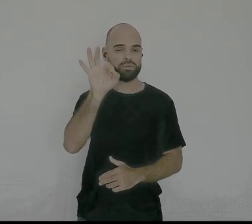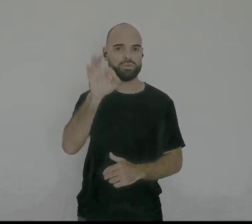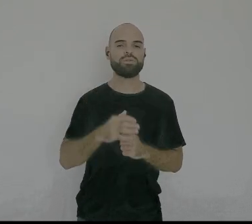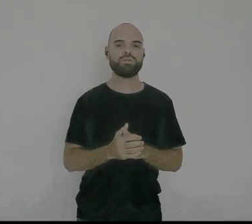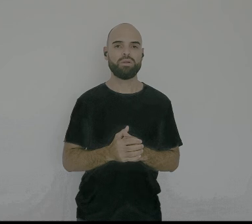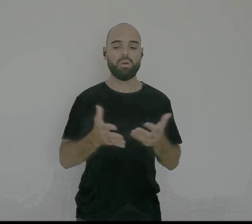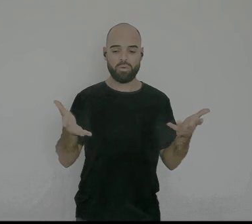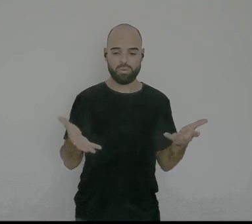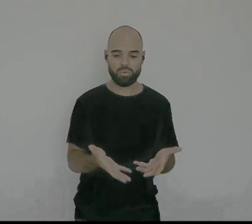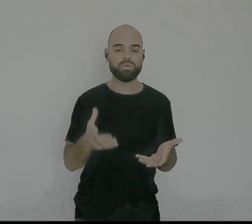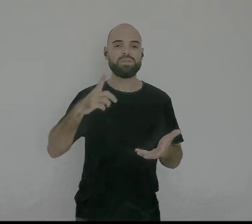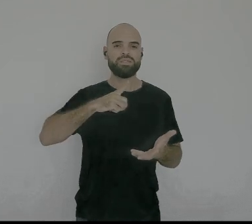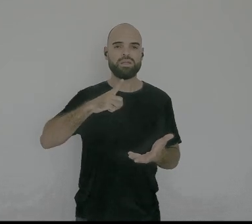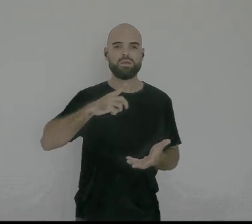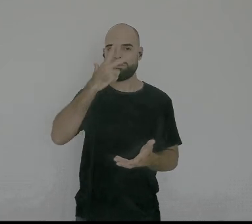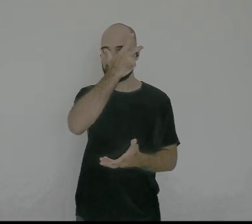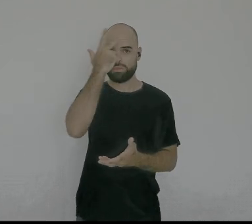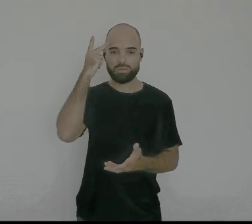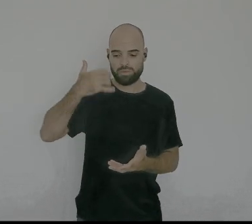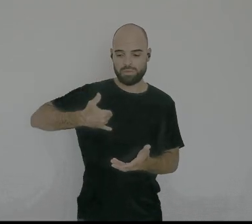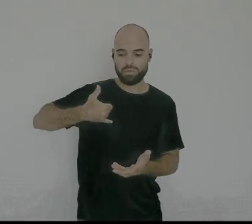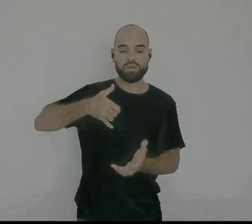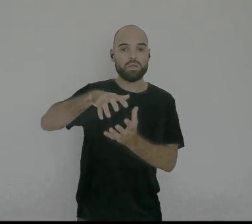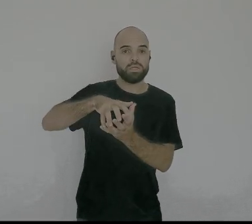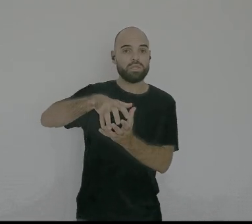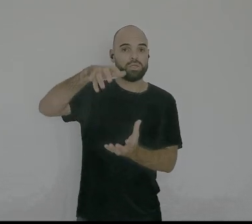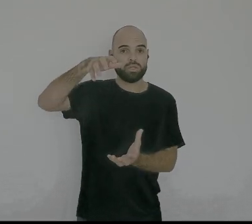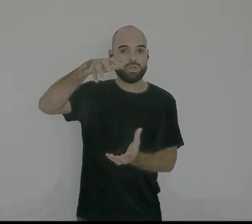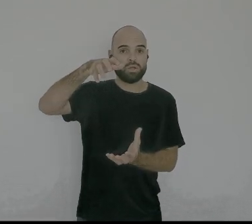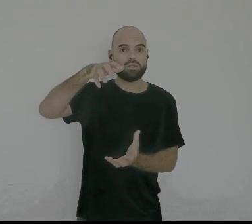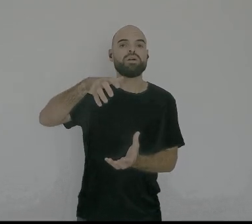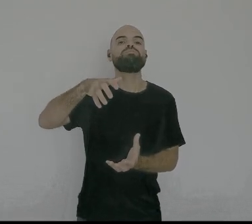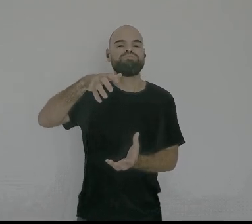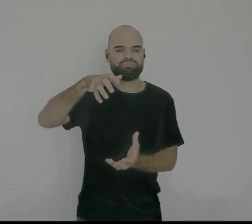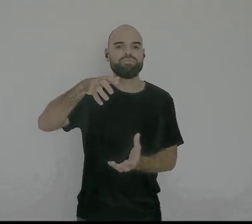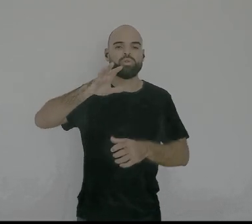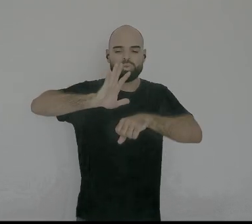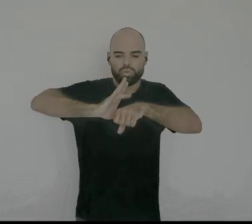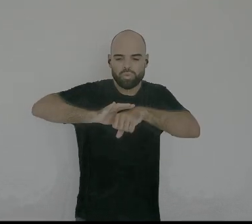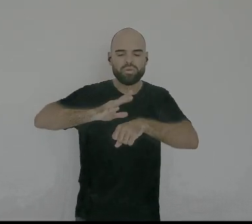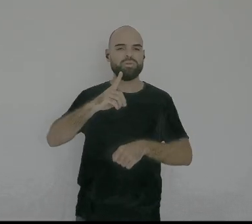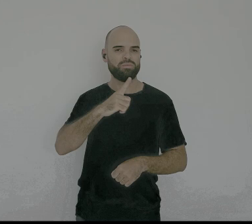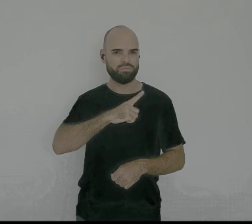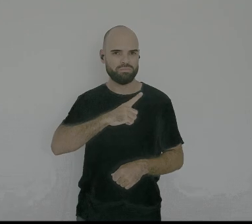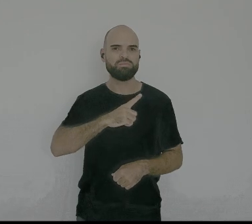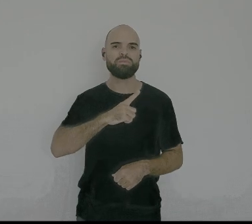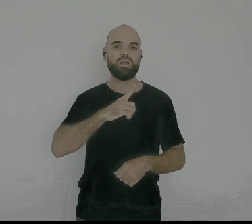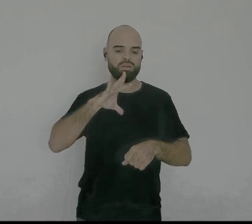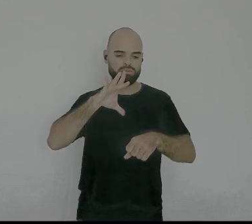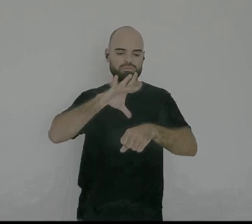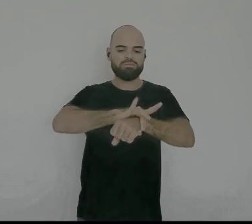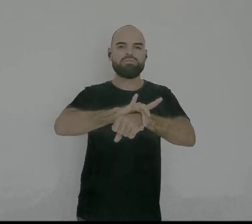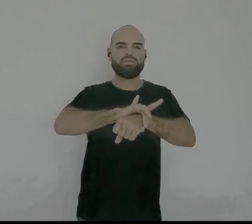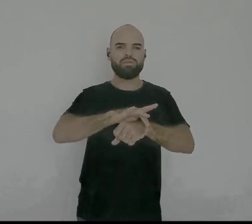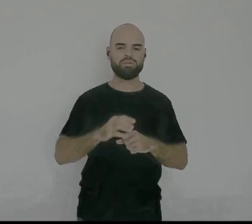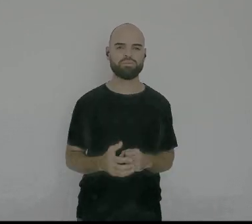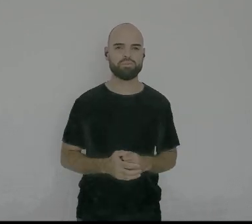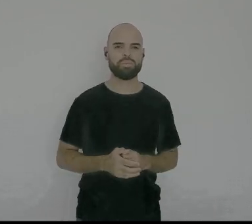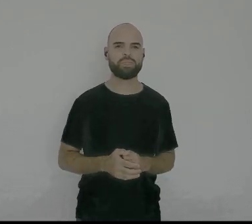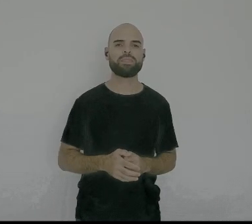Pessoas idosas relativamente mais presentes na carga de doença significa mais condição